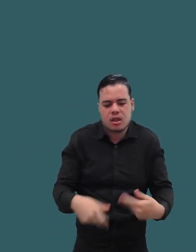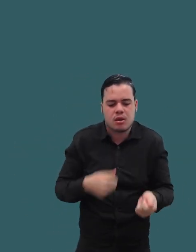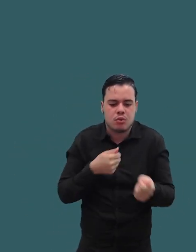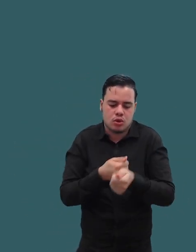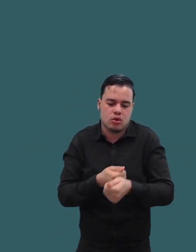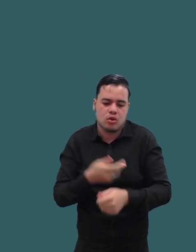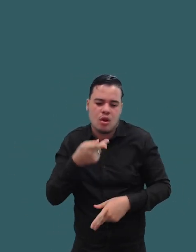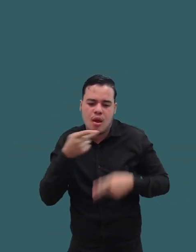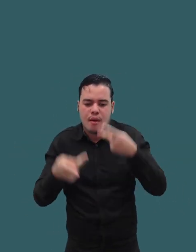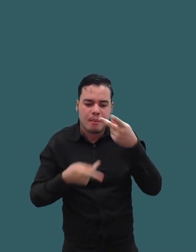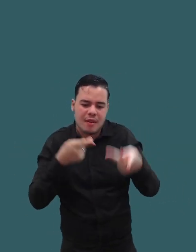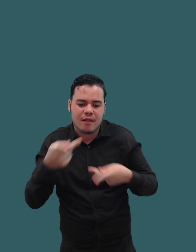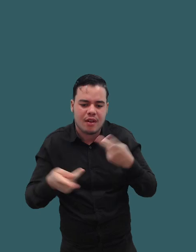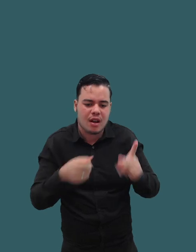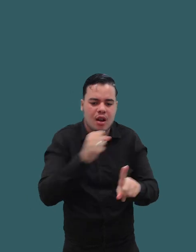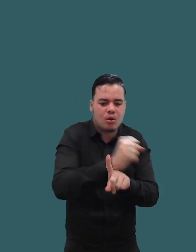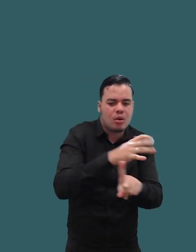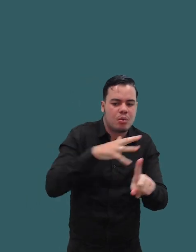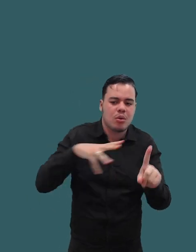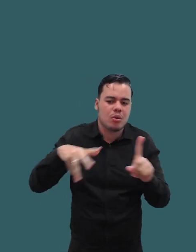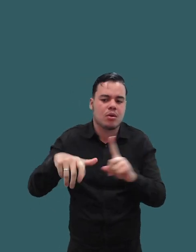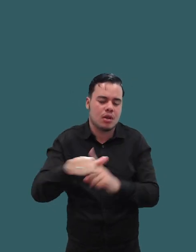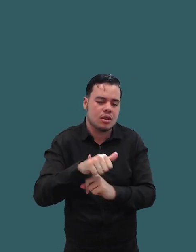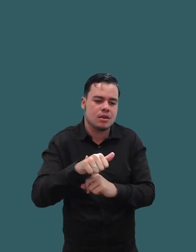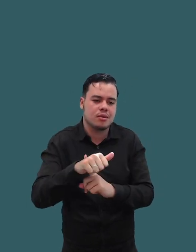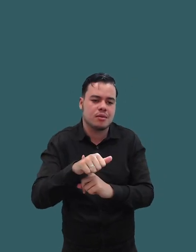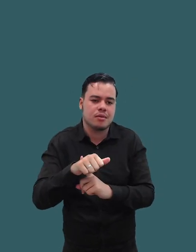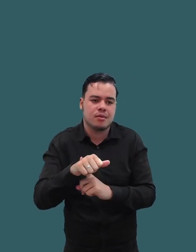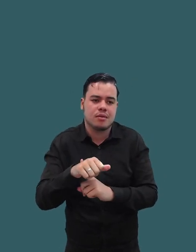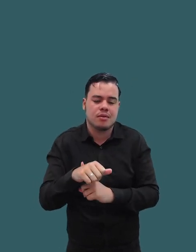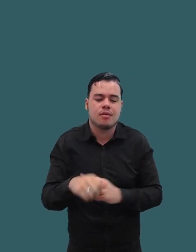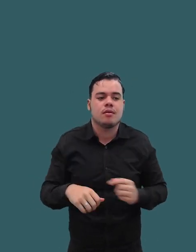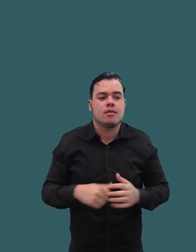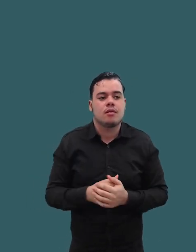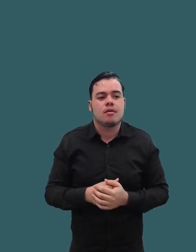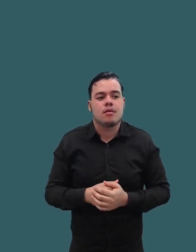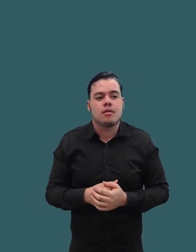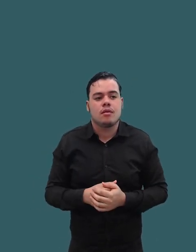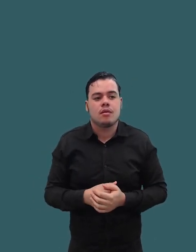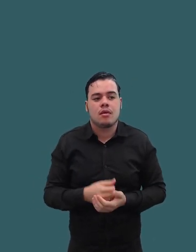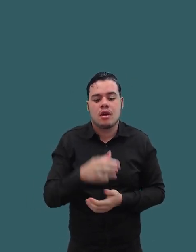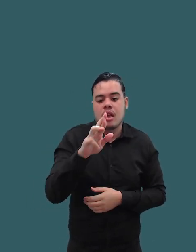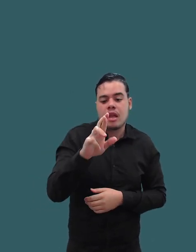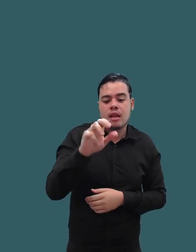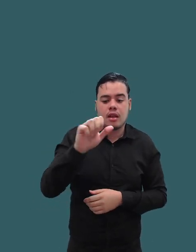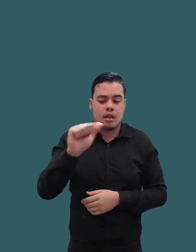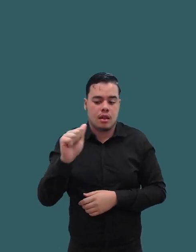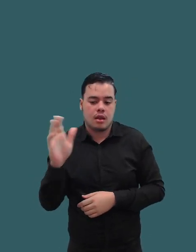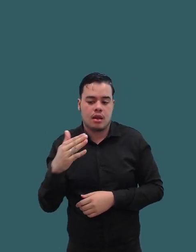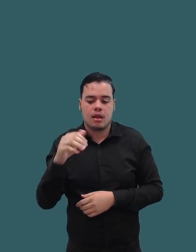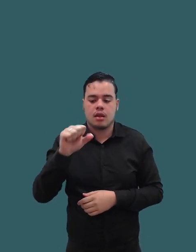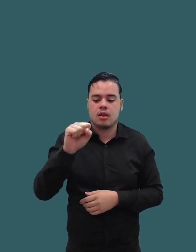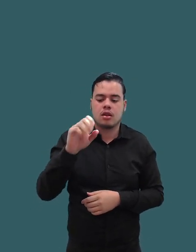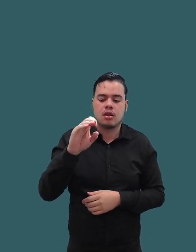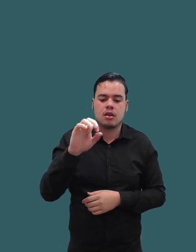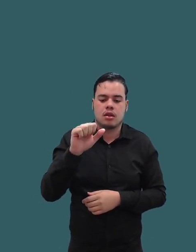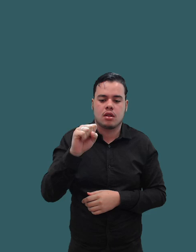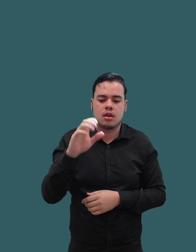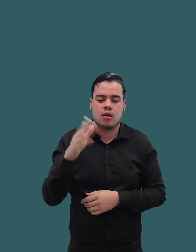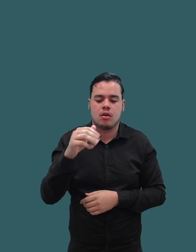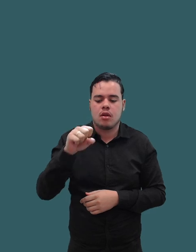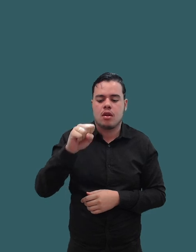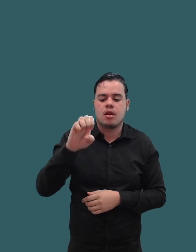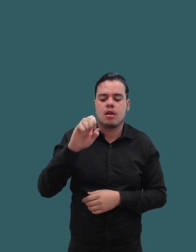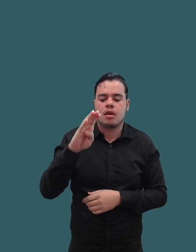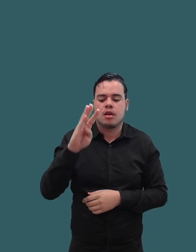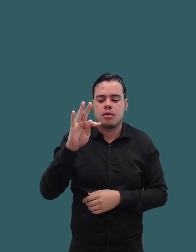com a população aqui local, especificamente da RA de São Sebastião. Então, convidamos vocês para